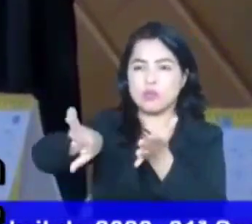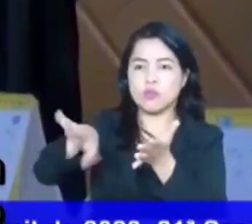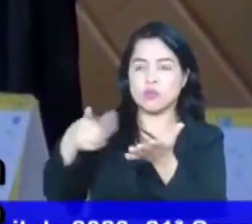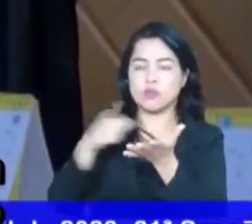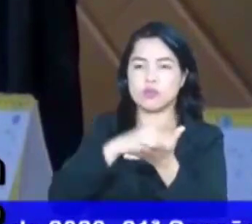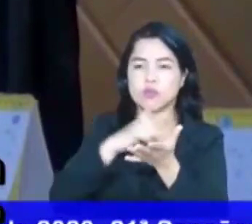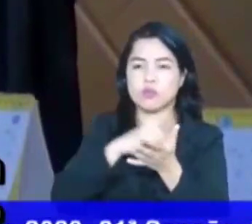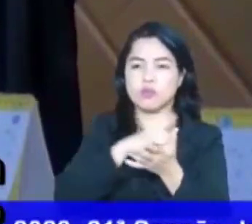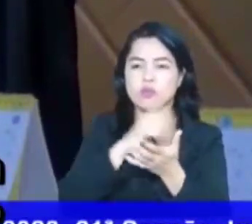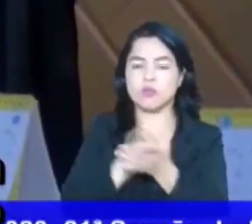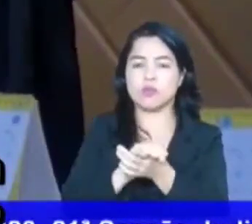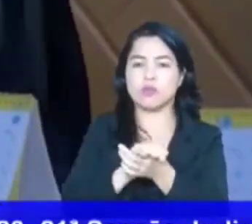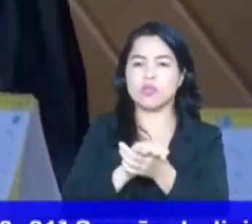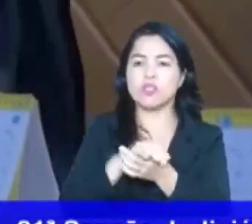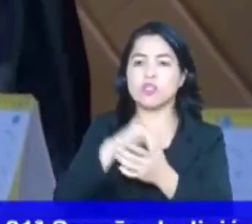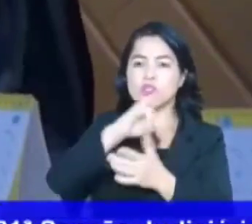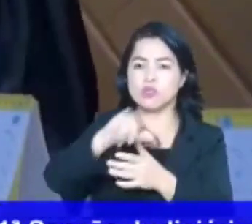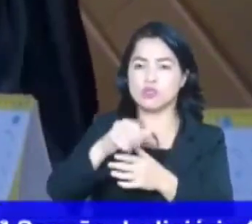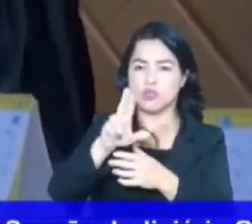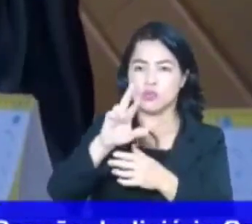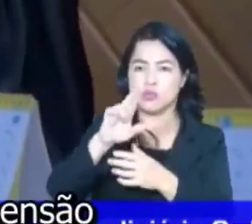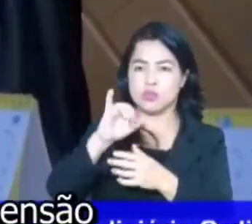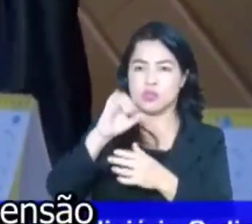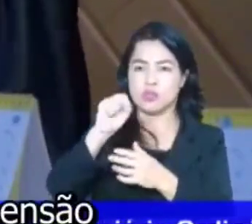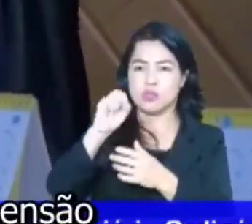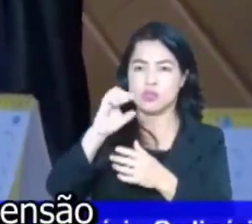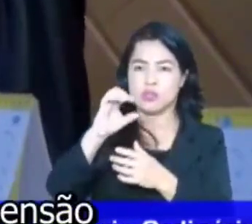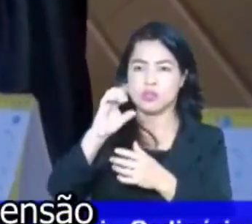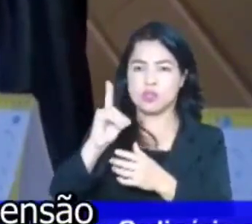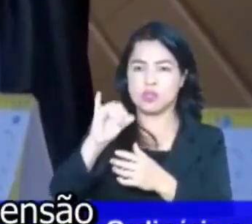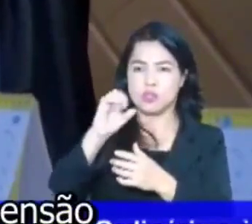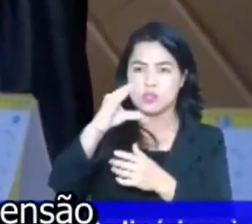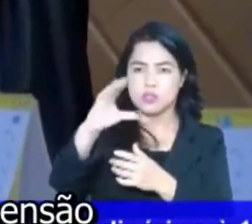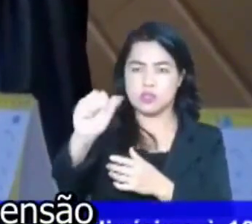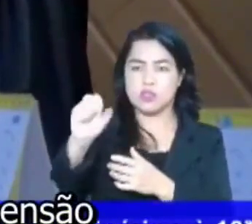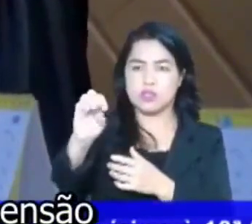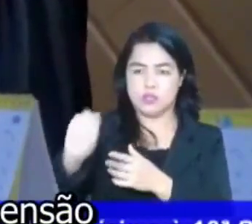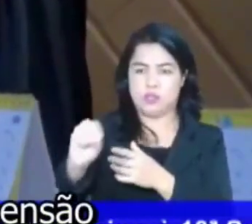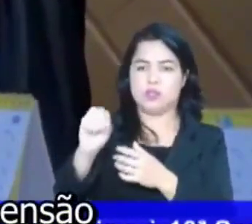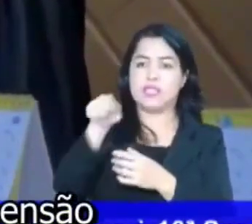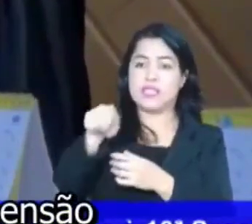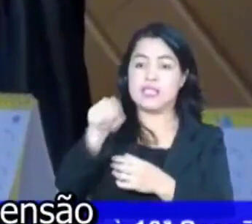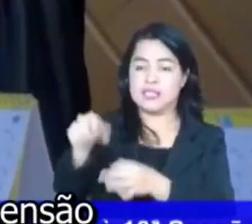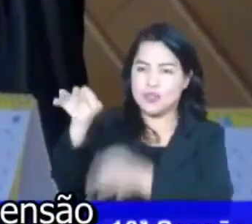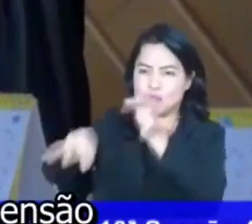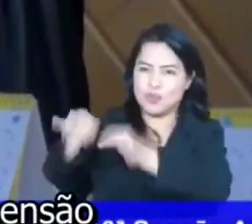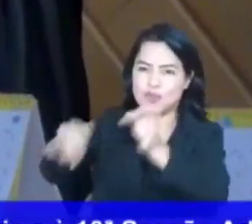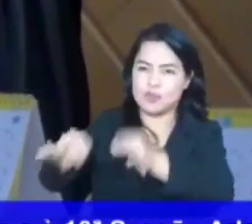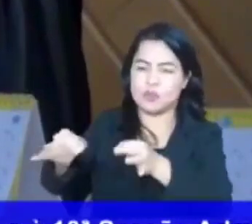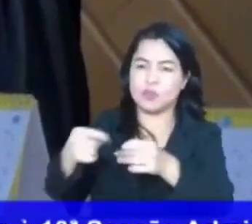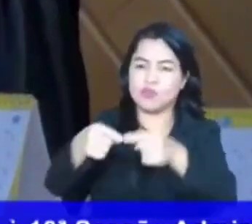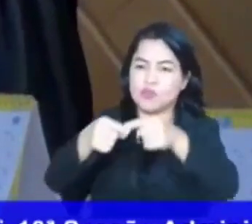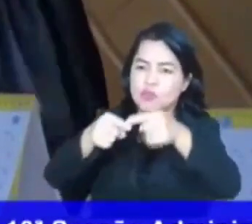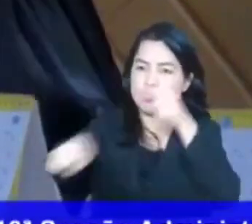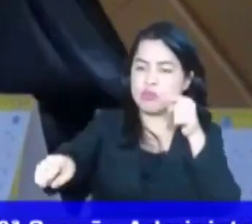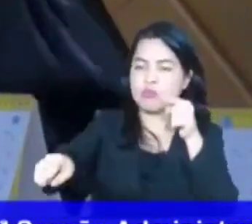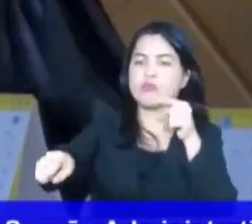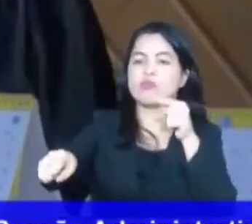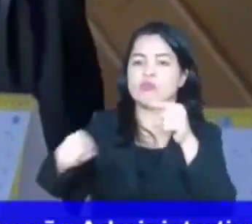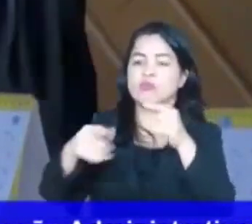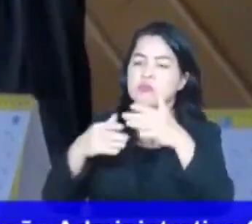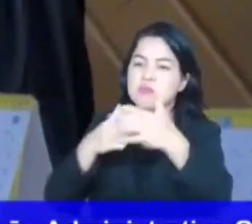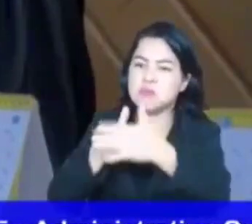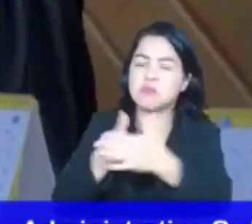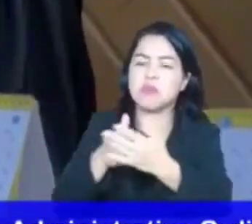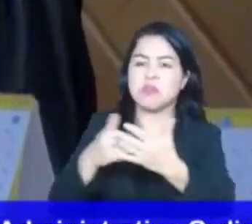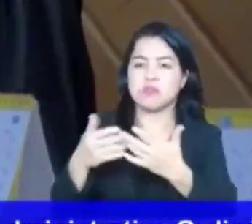de jurisdição daquele magistrado quando tem contra si a sua suspeição